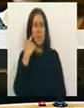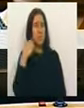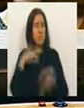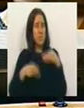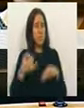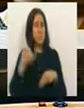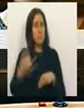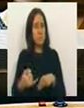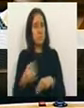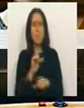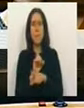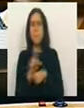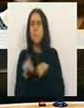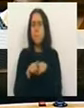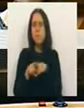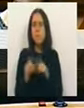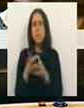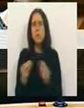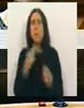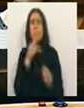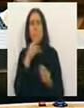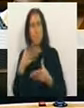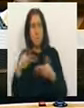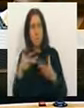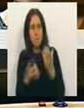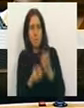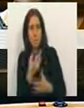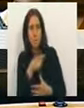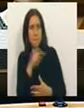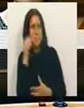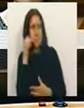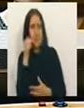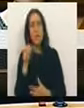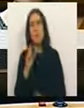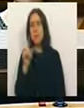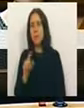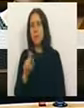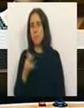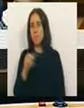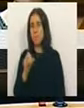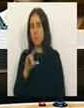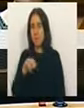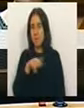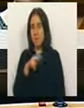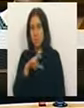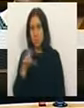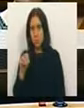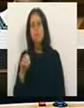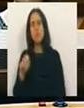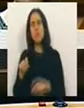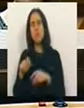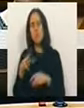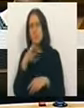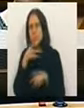se estava a função política que deu corpo a esta maioria zé plenário os deputados do partido socialista de